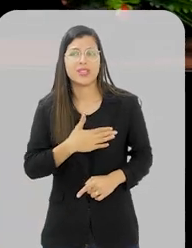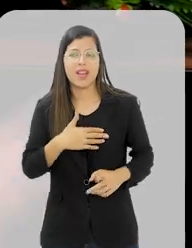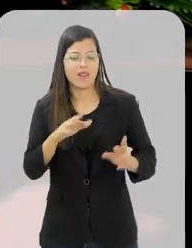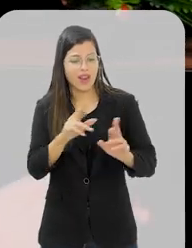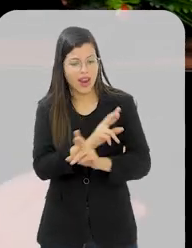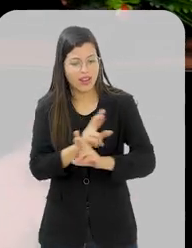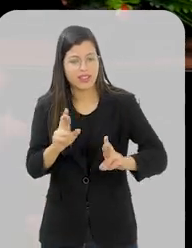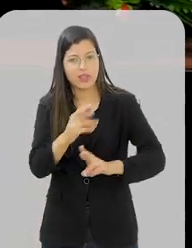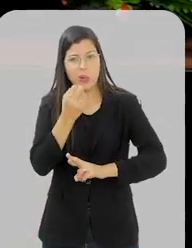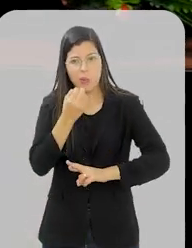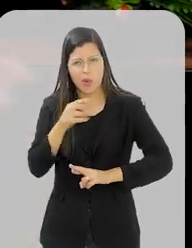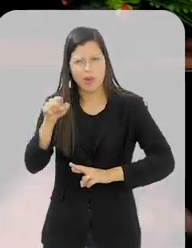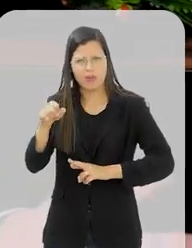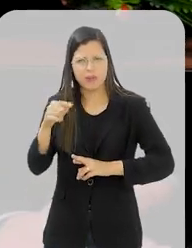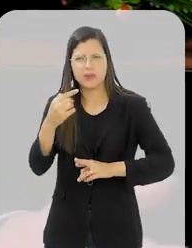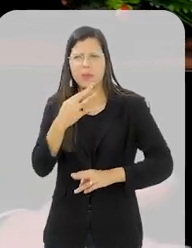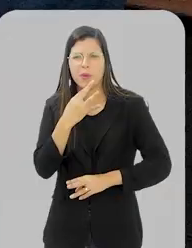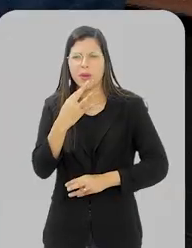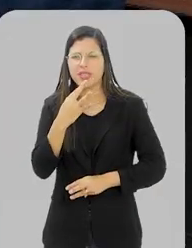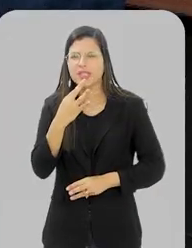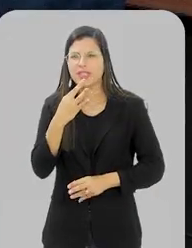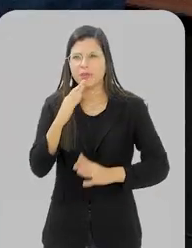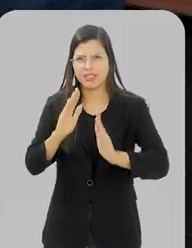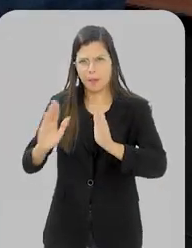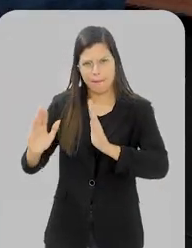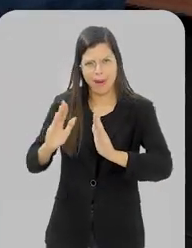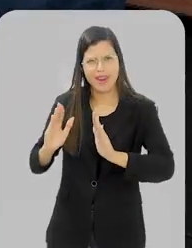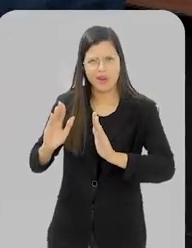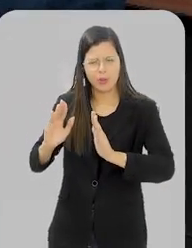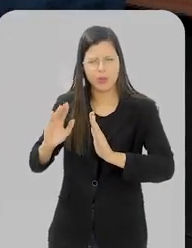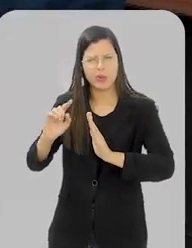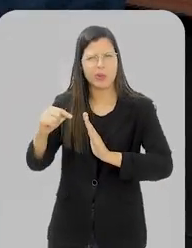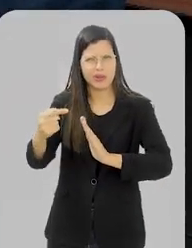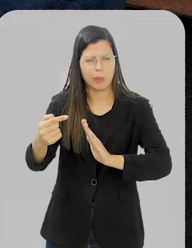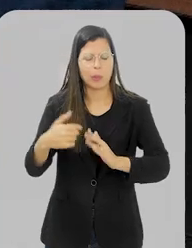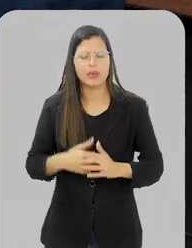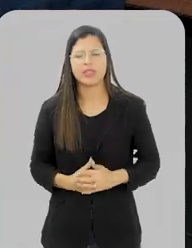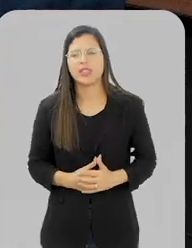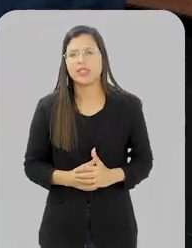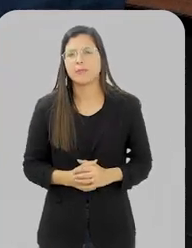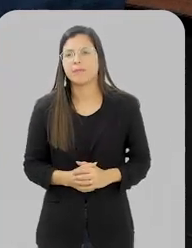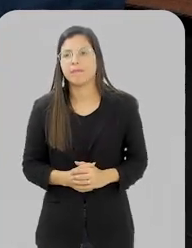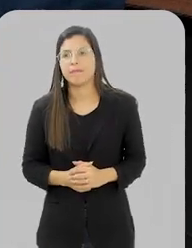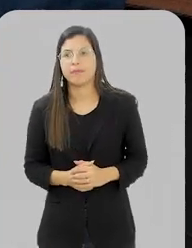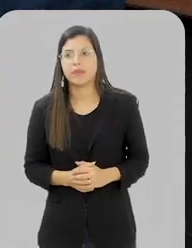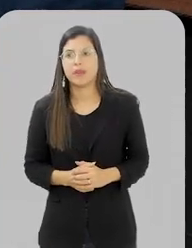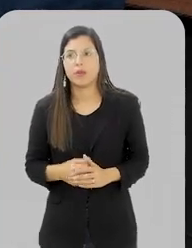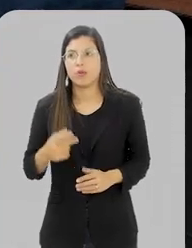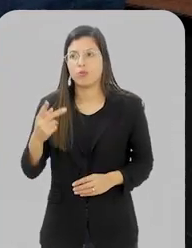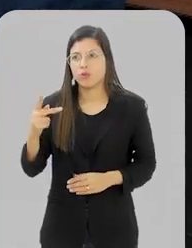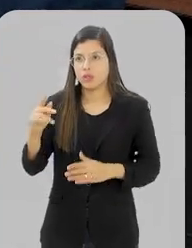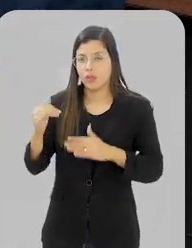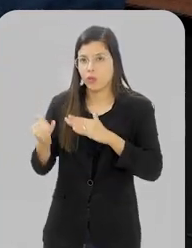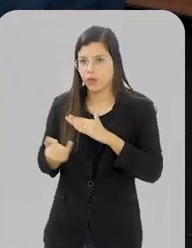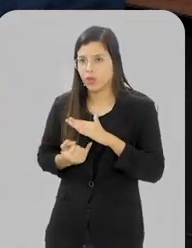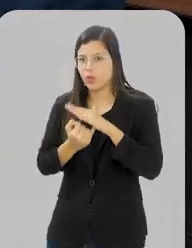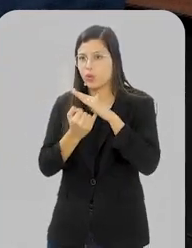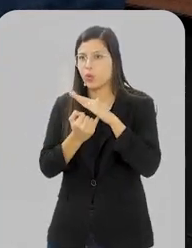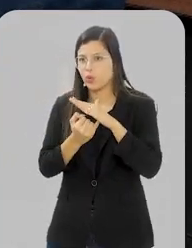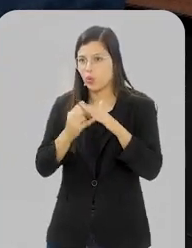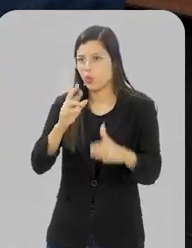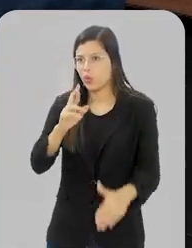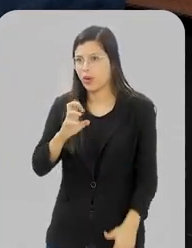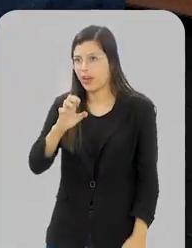essa relação era muito boa você me conheceu mais ou menos nessa época talvez ou um pouquinho depois então Eh com com o seu Instituto